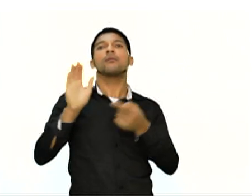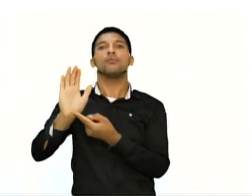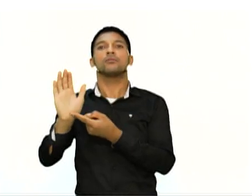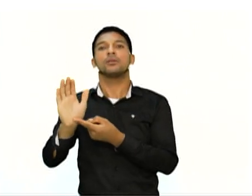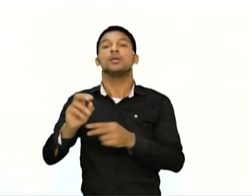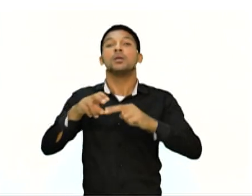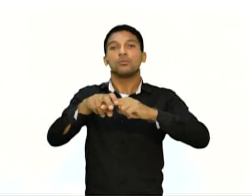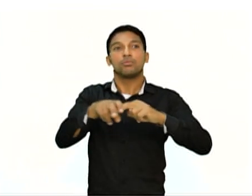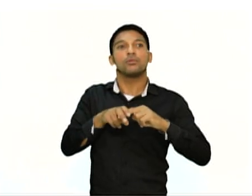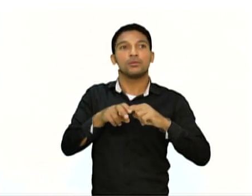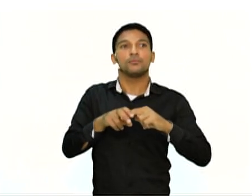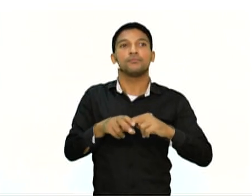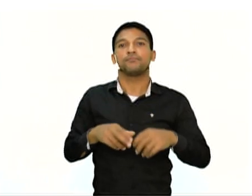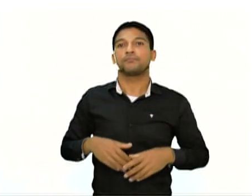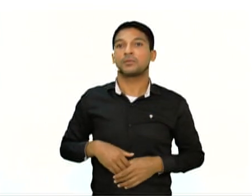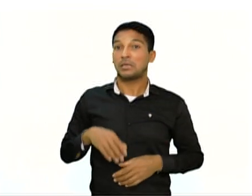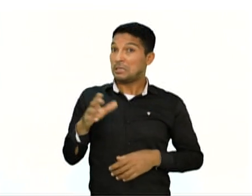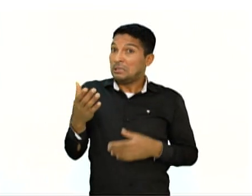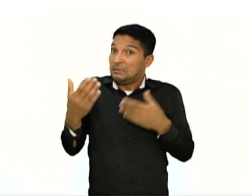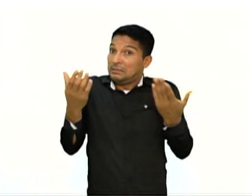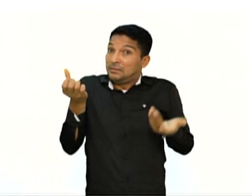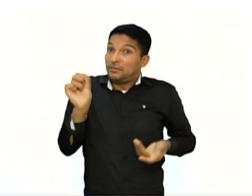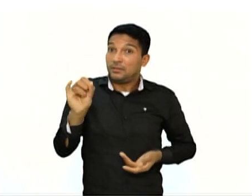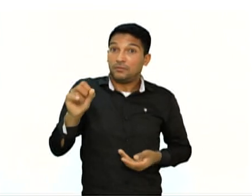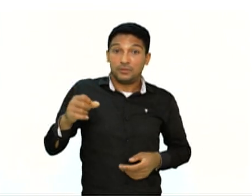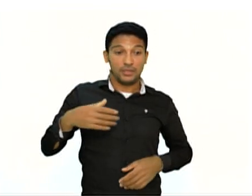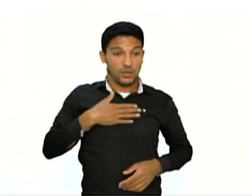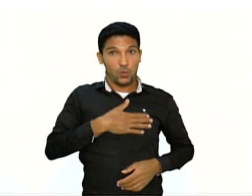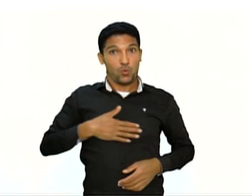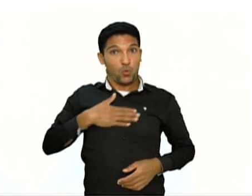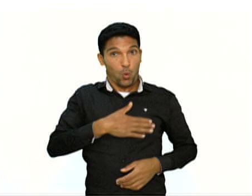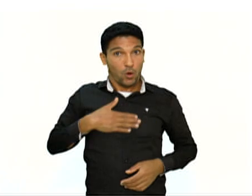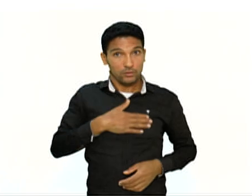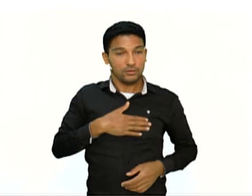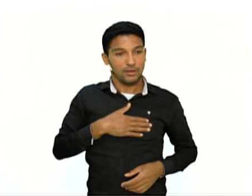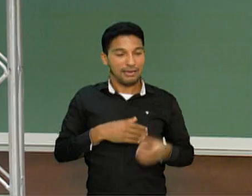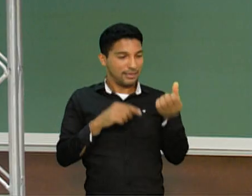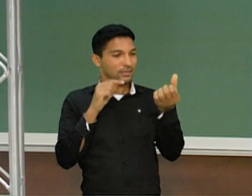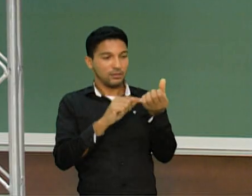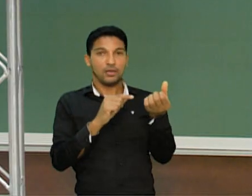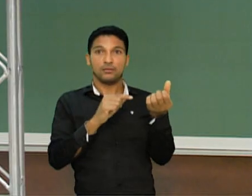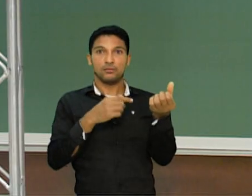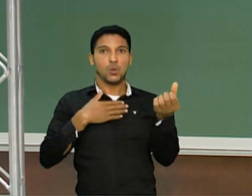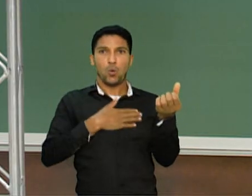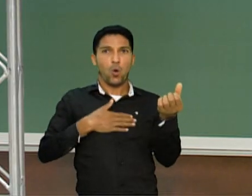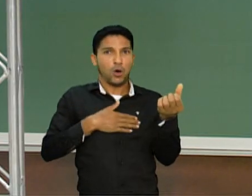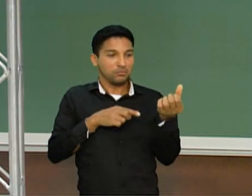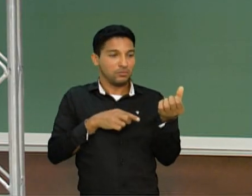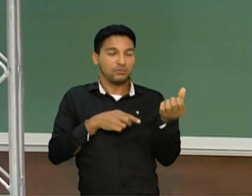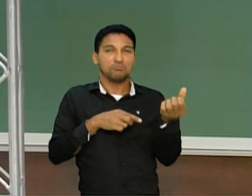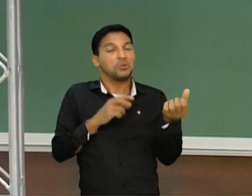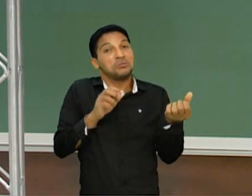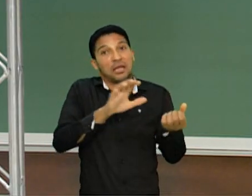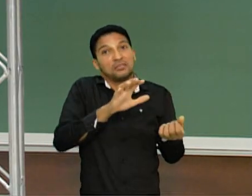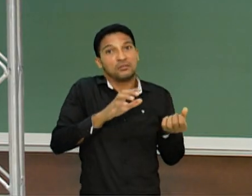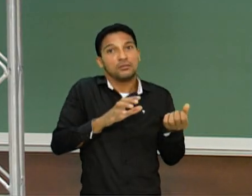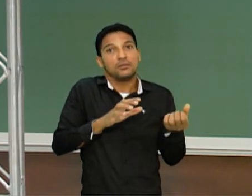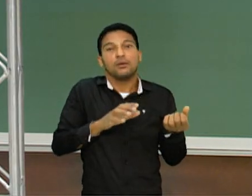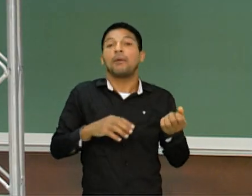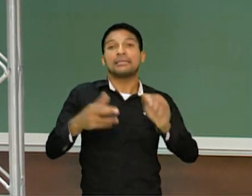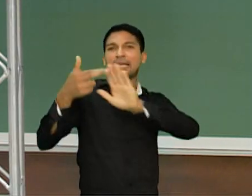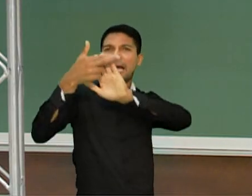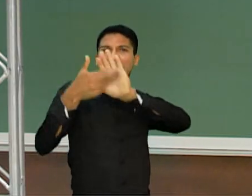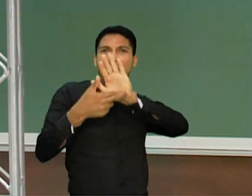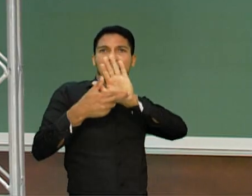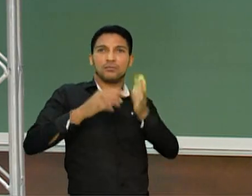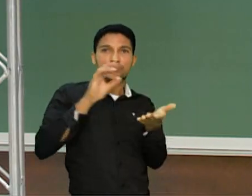subjetividade. Se eu simplesmente gosto que seja o 6, eu não tenho como estipular um critério, porque isso é na minha subjetividade. Agora, observando